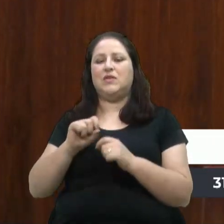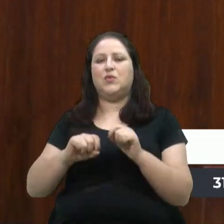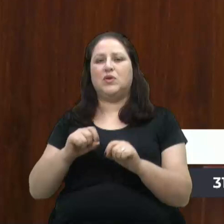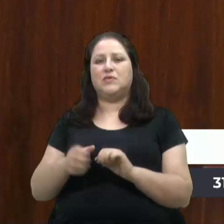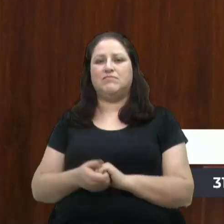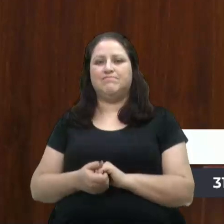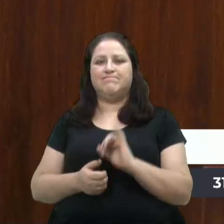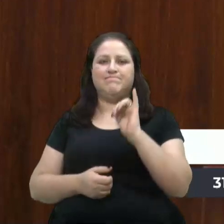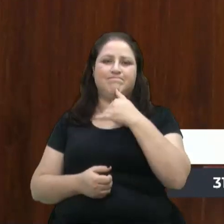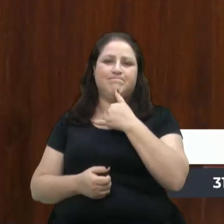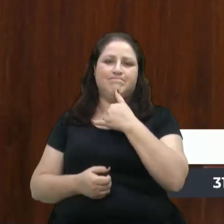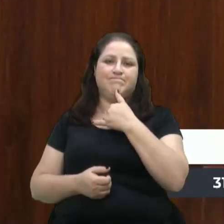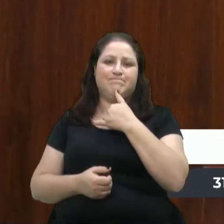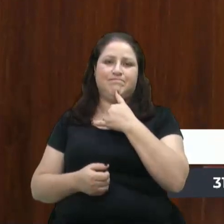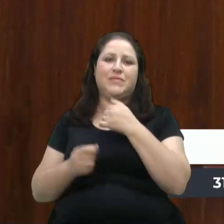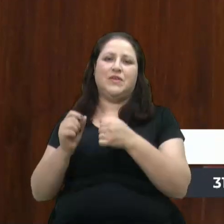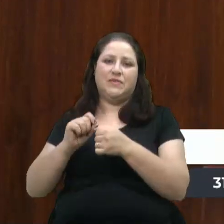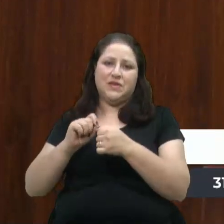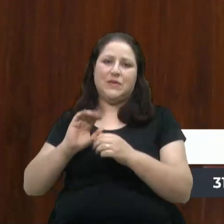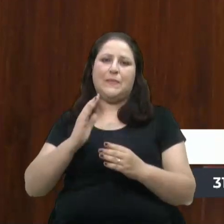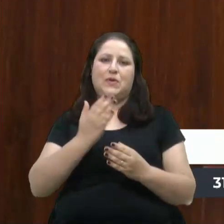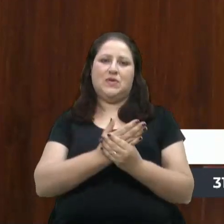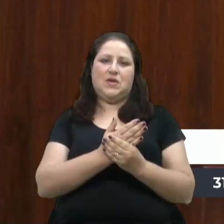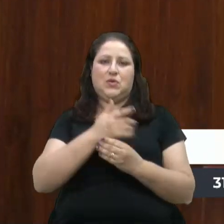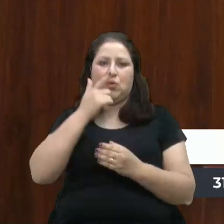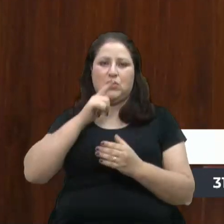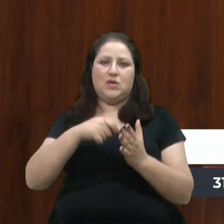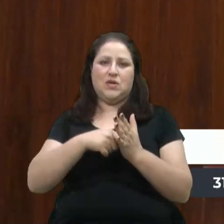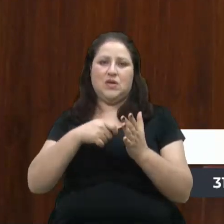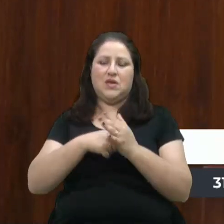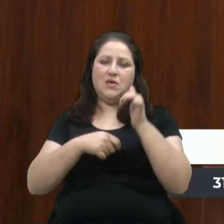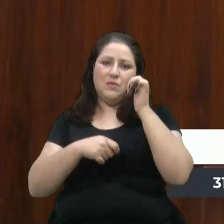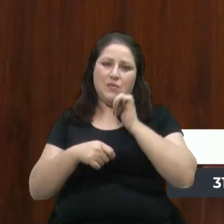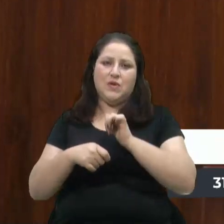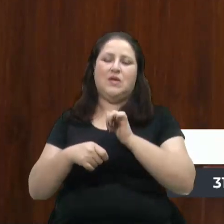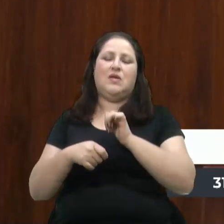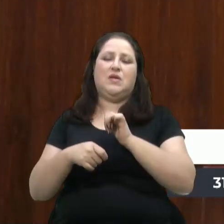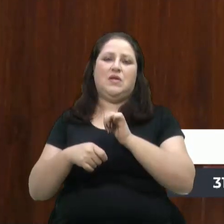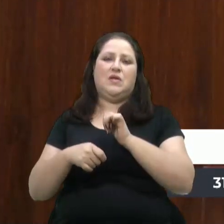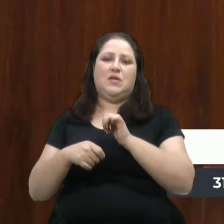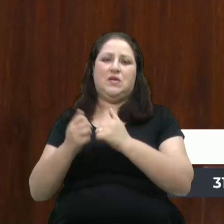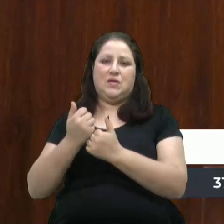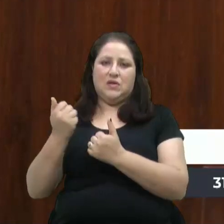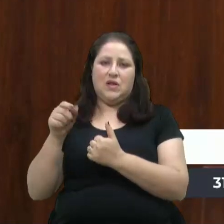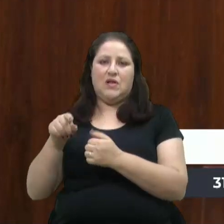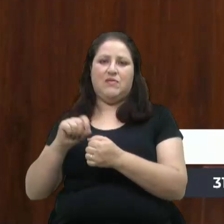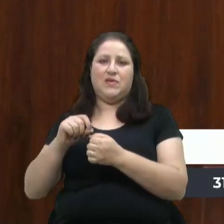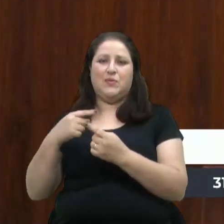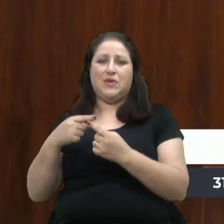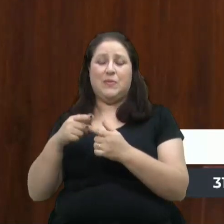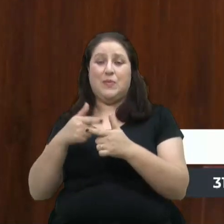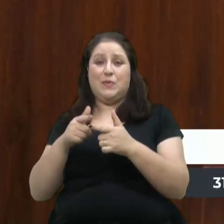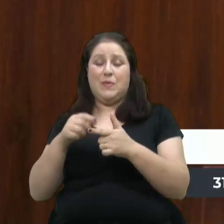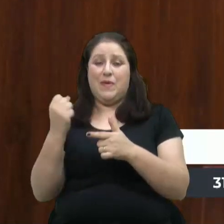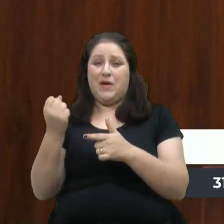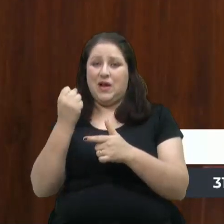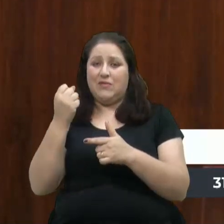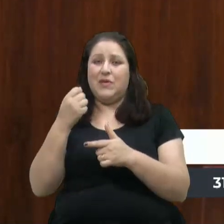infelizmente vou judicializar para tentar que ela faça porque é uma situação grave foi pedido